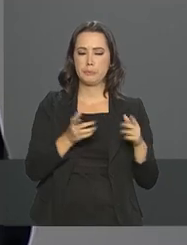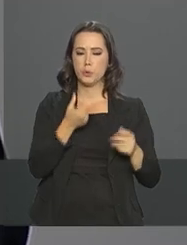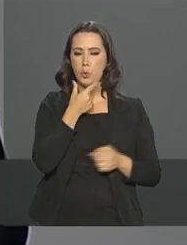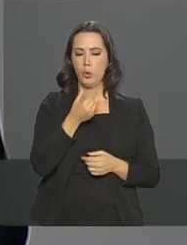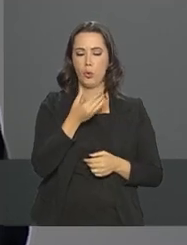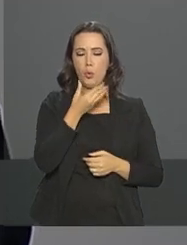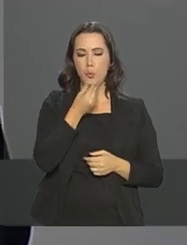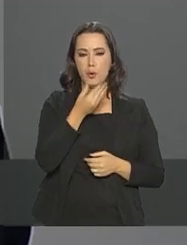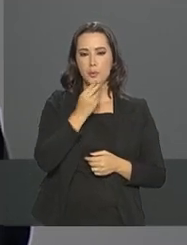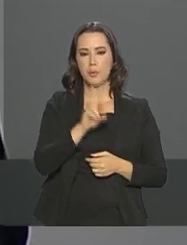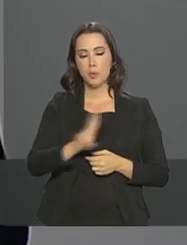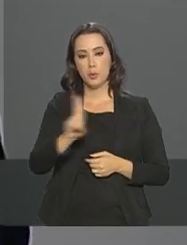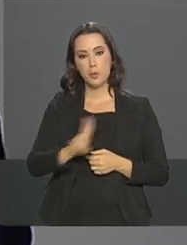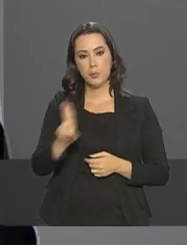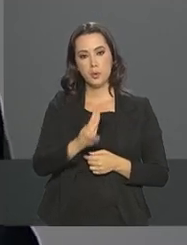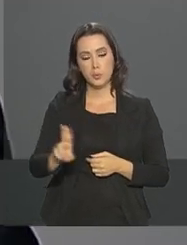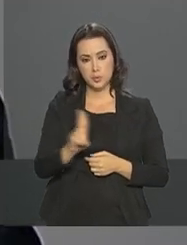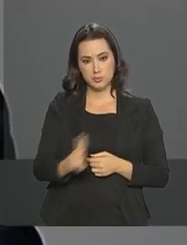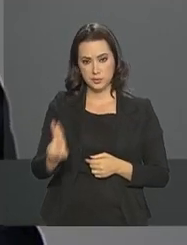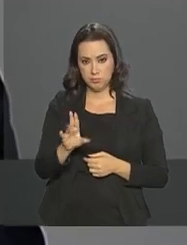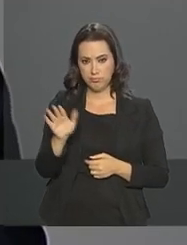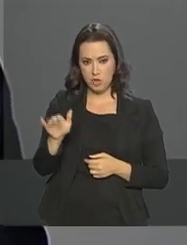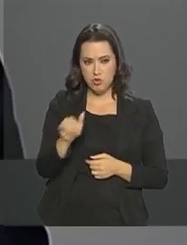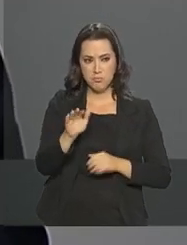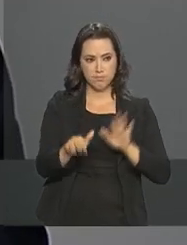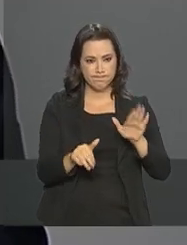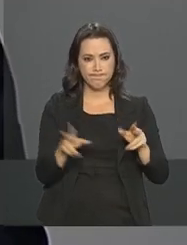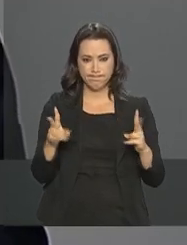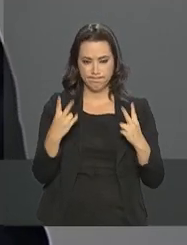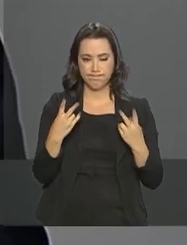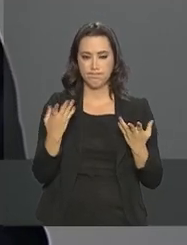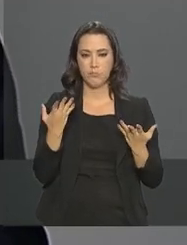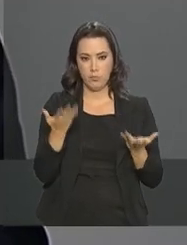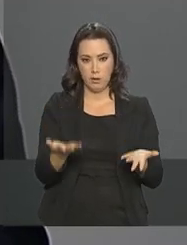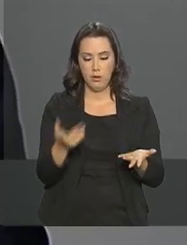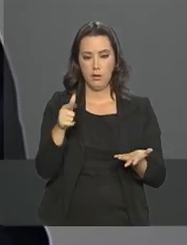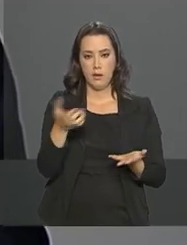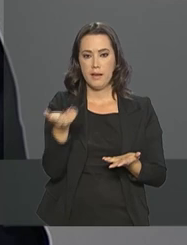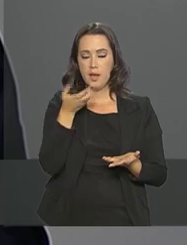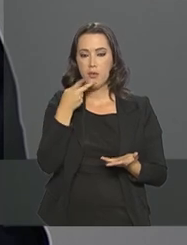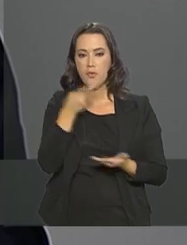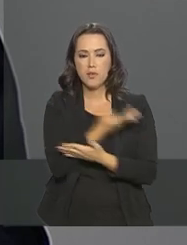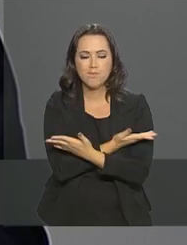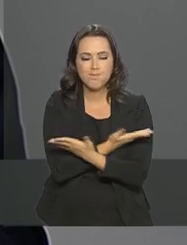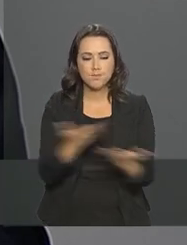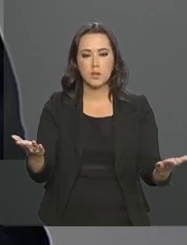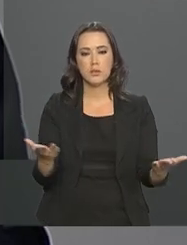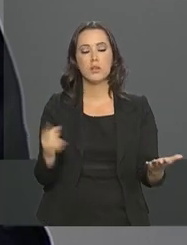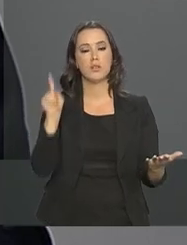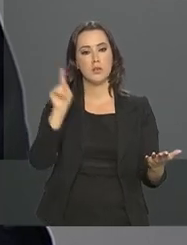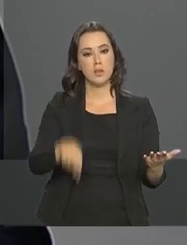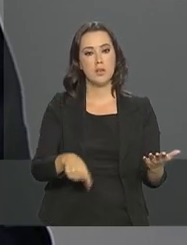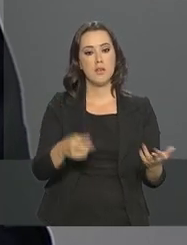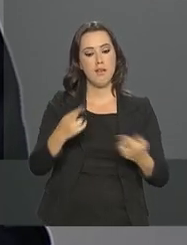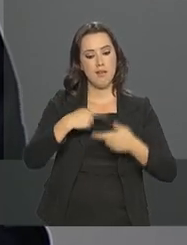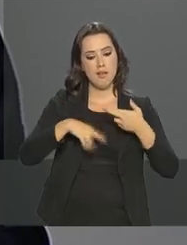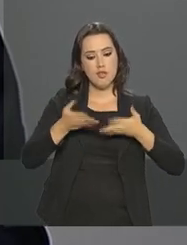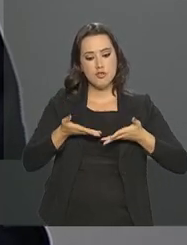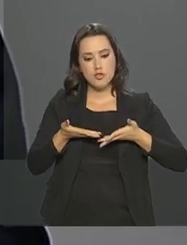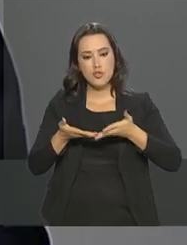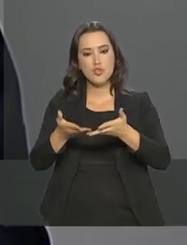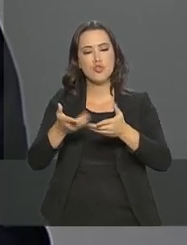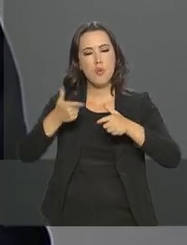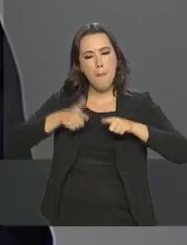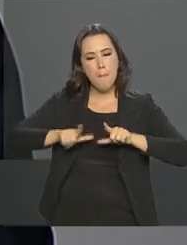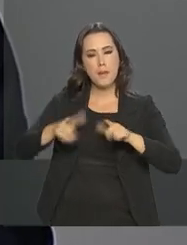embaixador jaguaribe guilherme afif eu quero dizer a todos que este prêmio deve ser